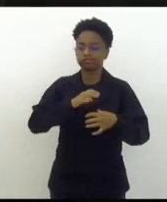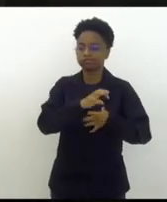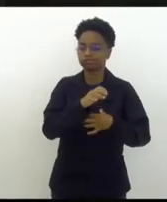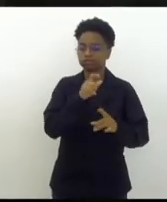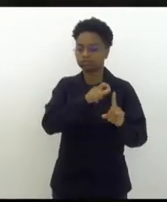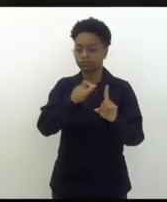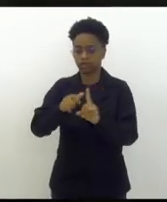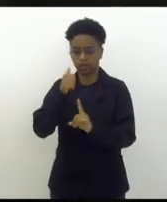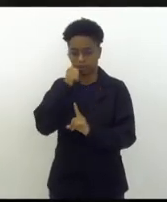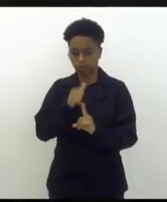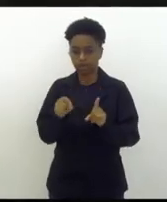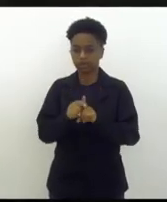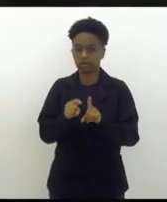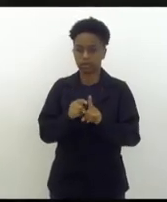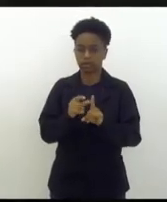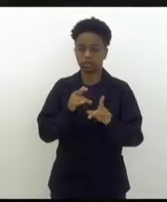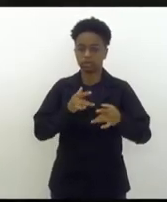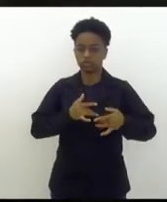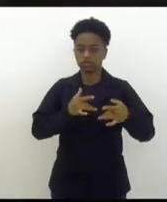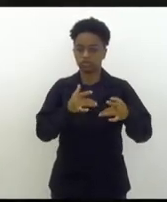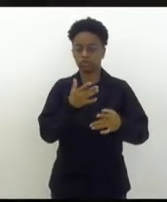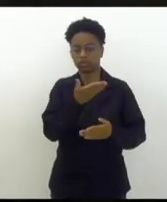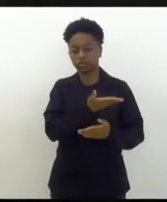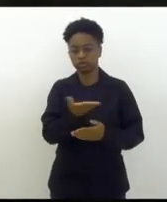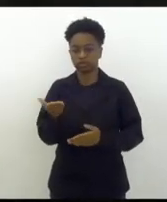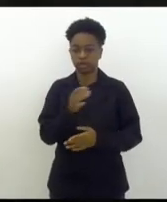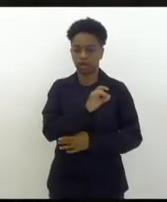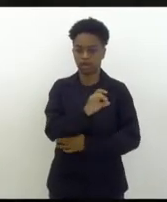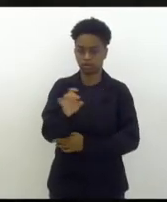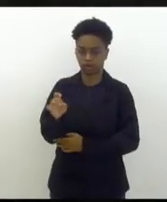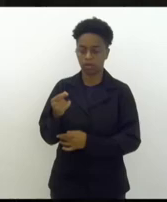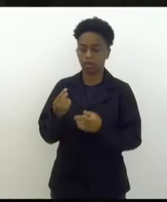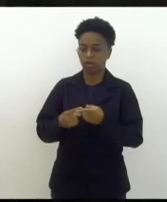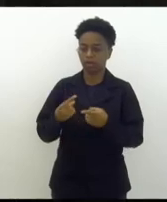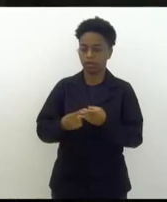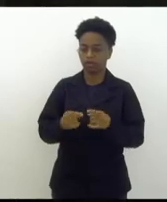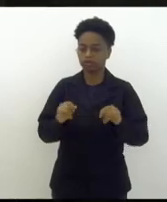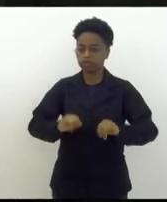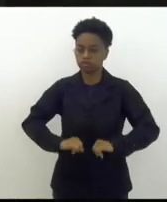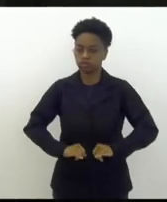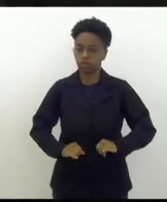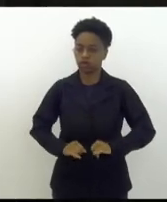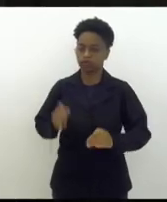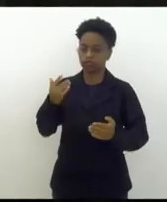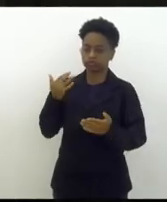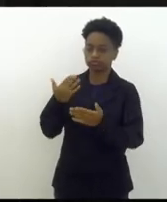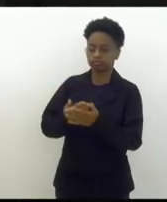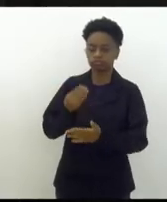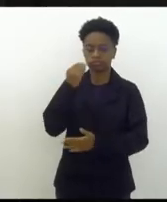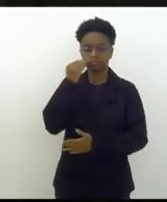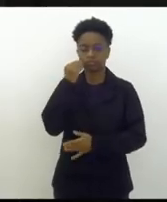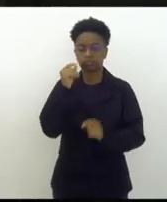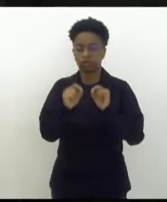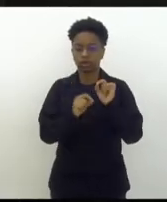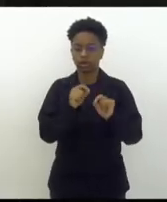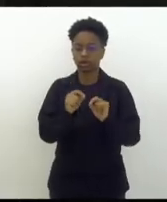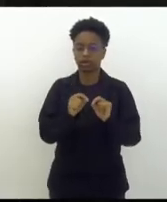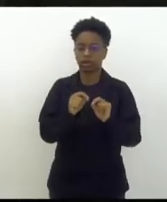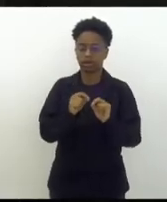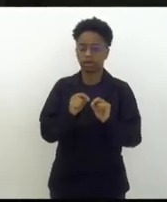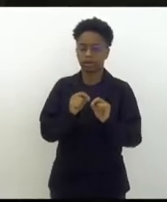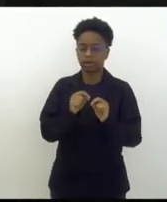também solidariedade a essas mulheres que vem sofrendo tentativas de